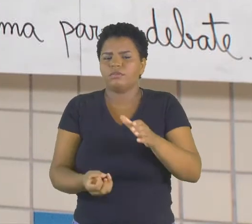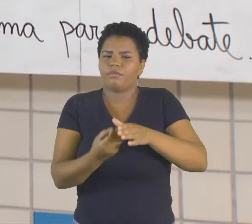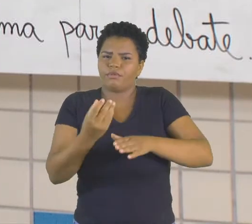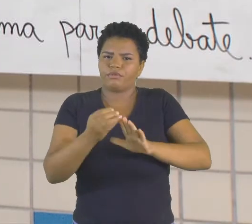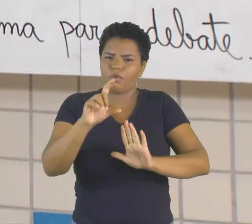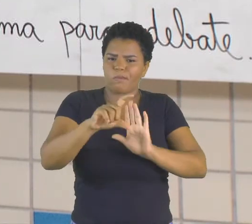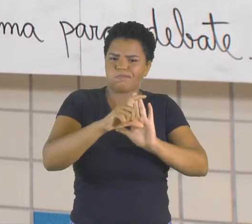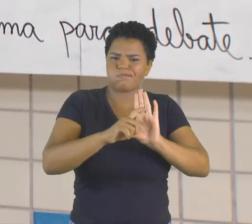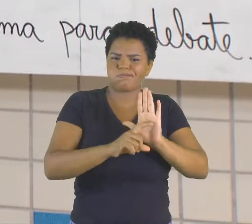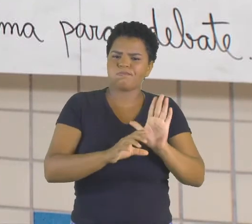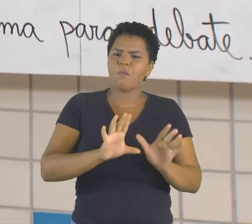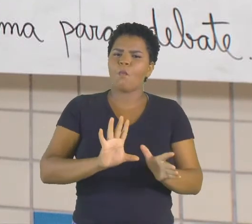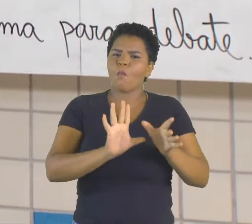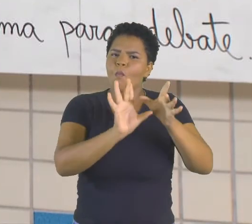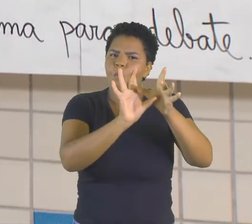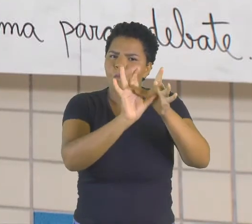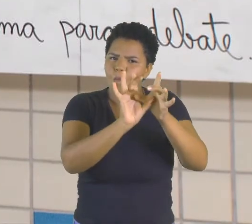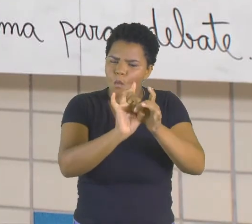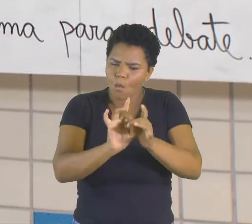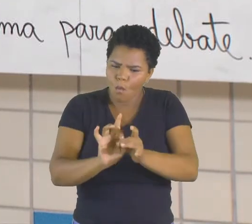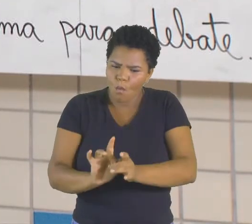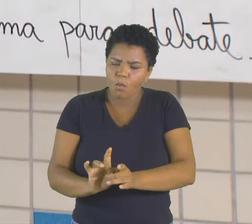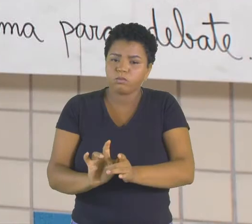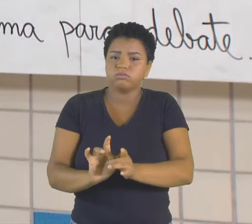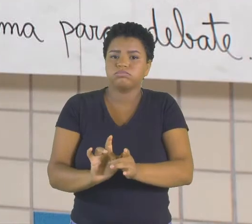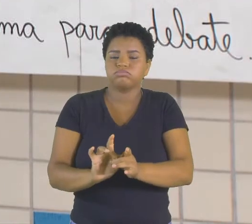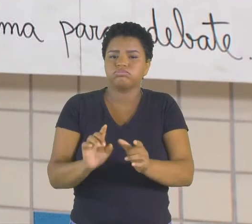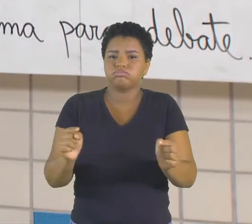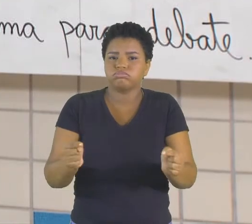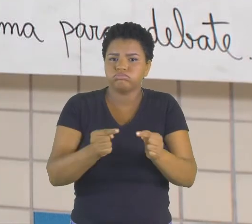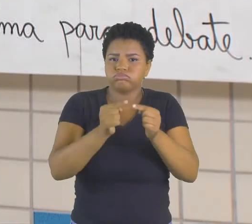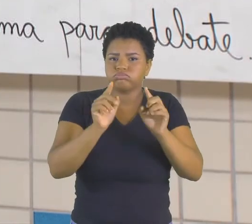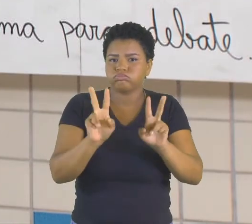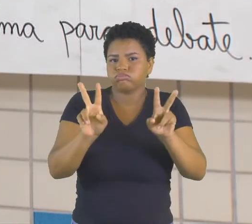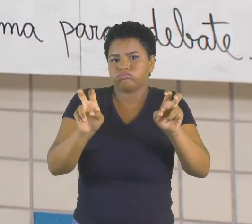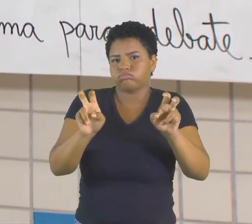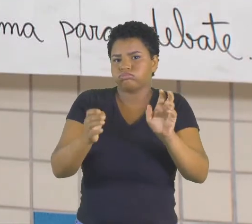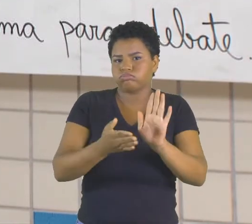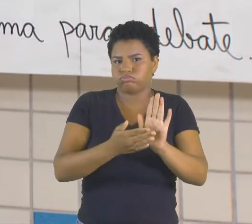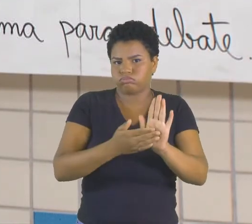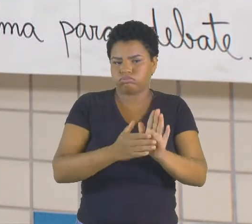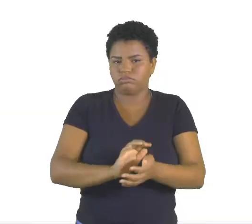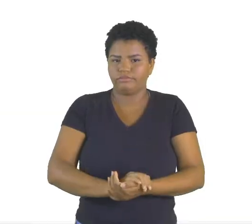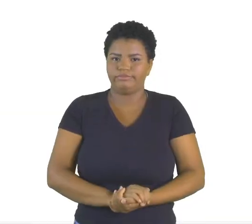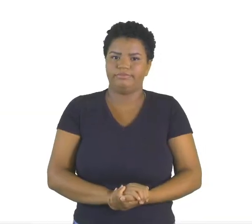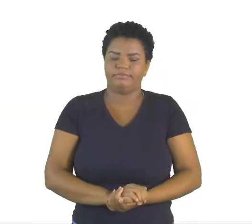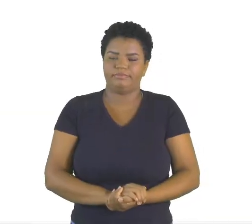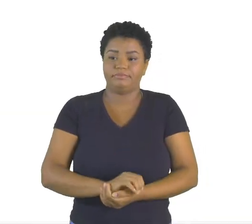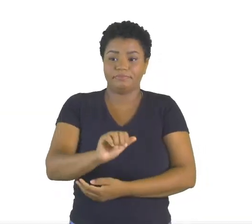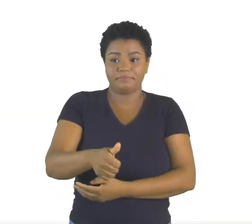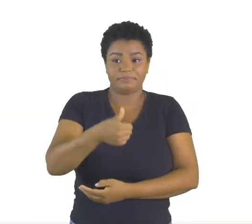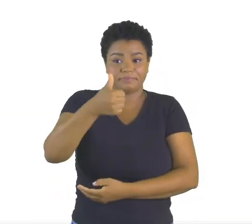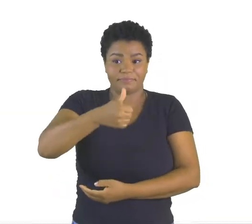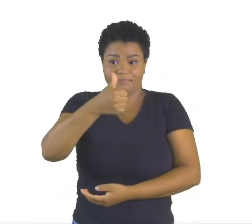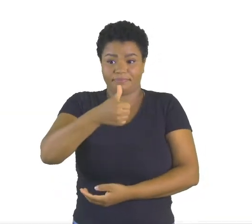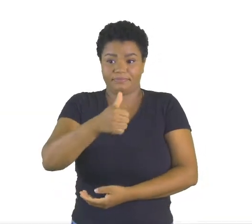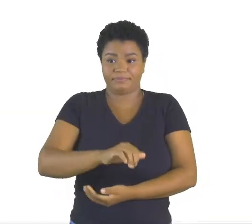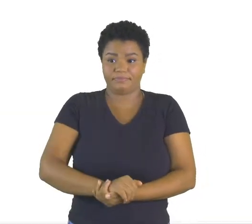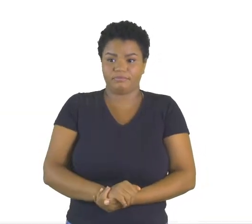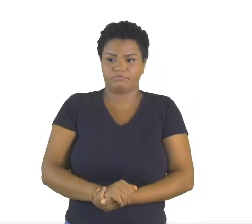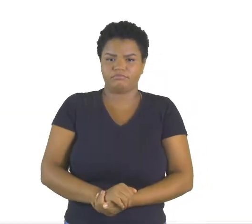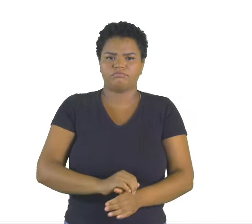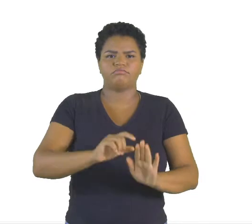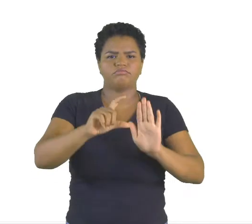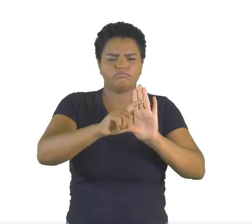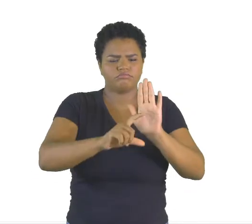bem coerente de acordo com o tema lá proposto. Primeiro, olha aí o que ele fala. Cada